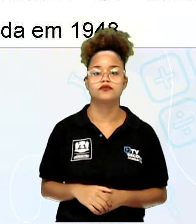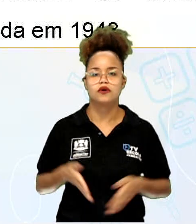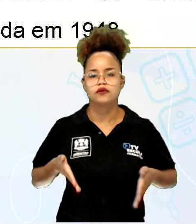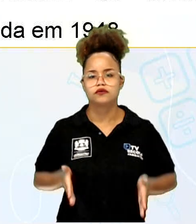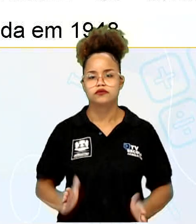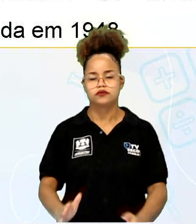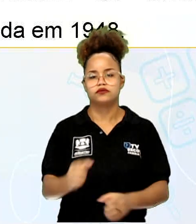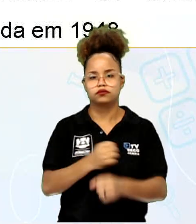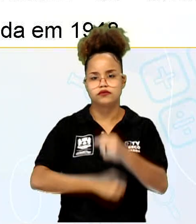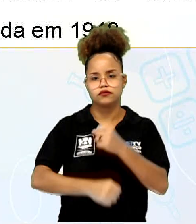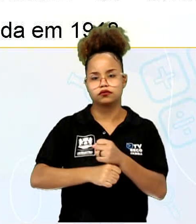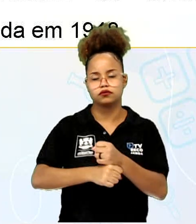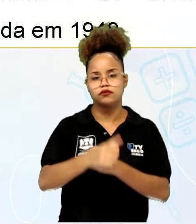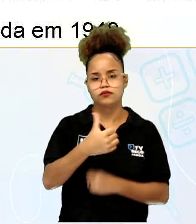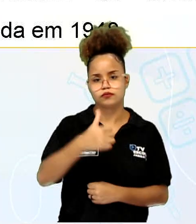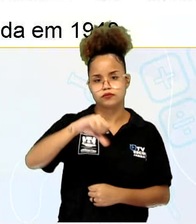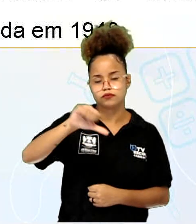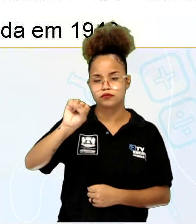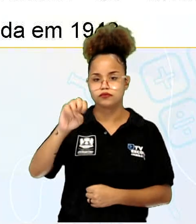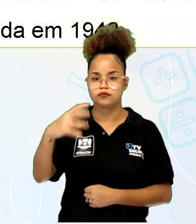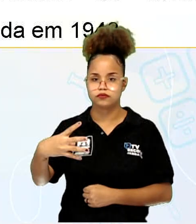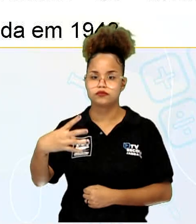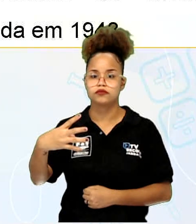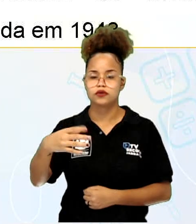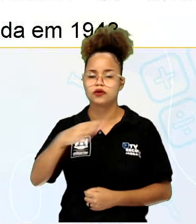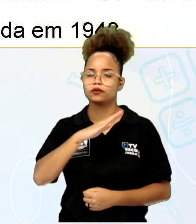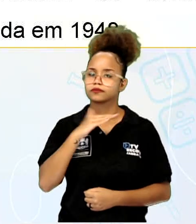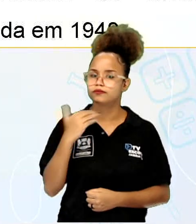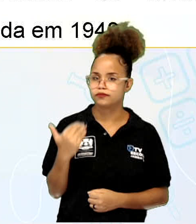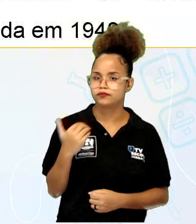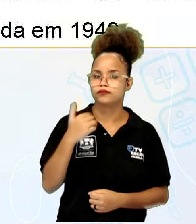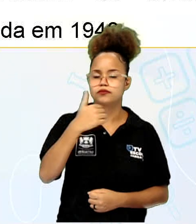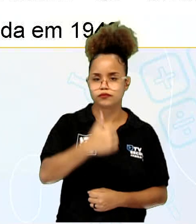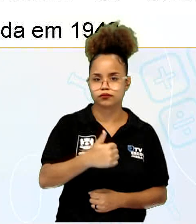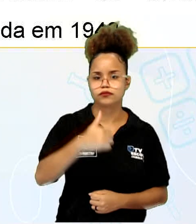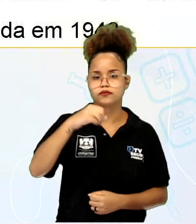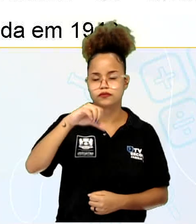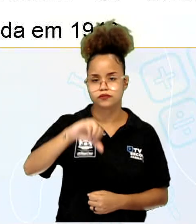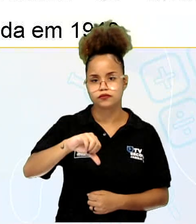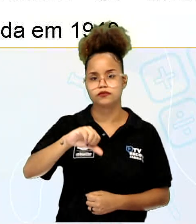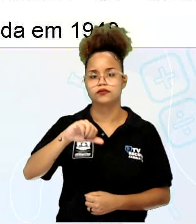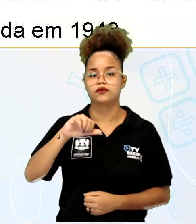de 1884 e veio a falecer no ano de